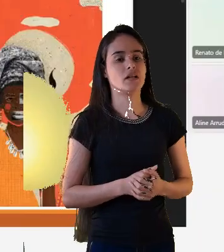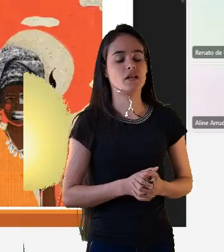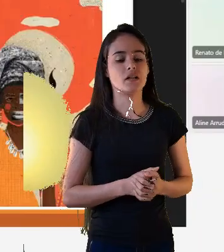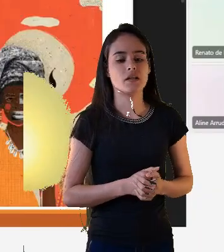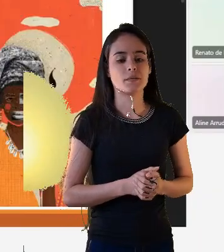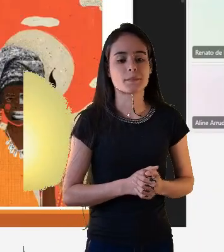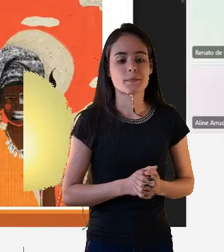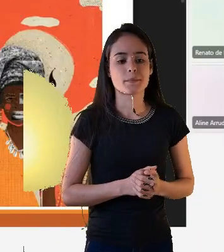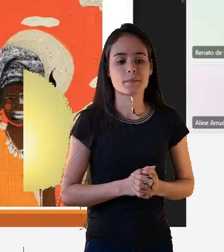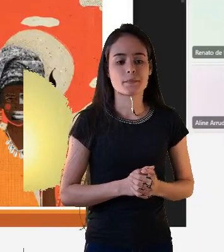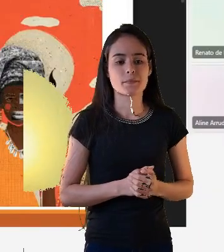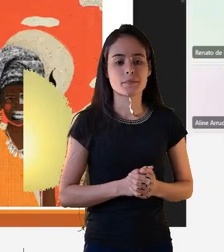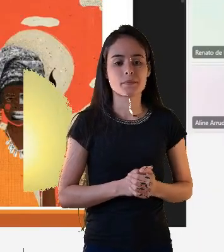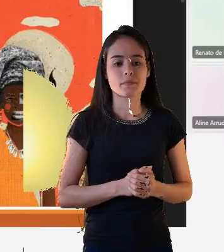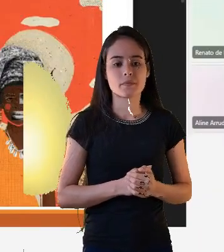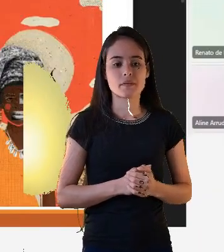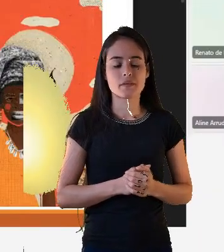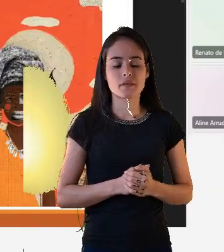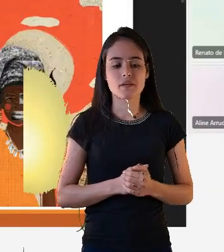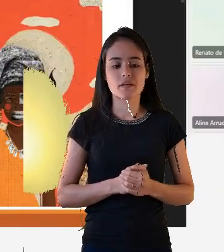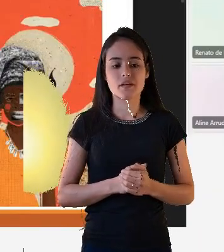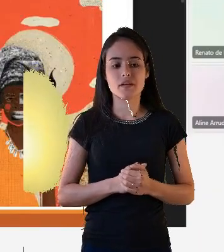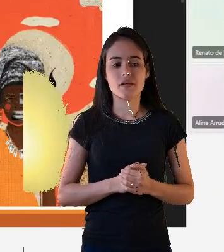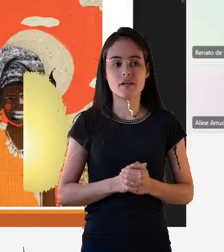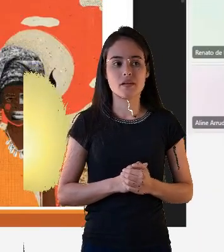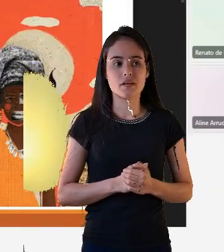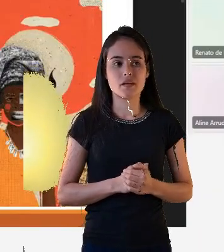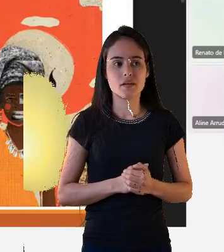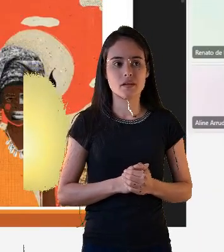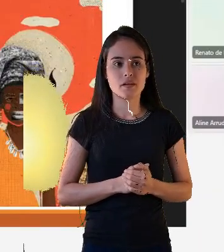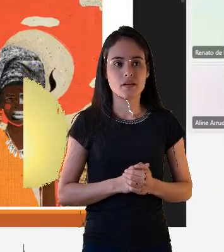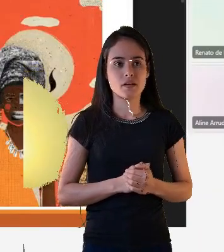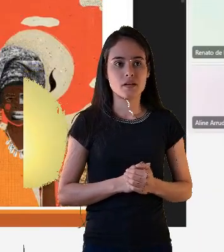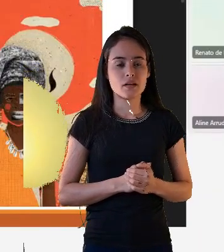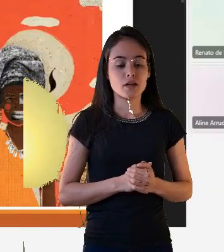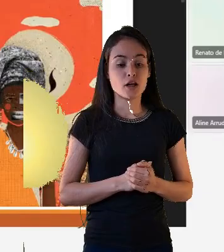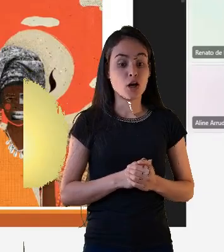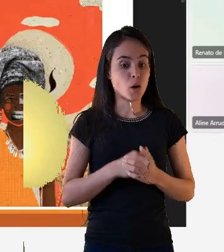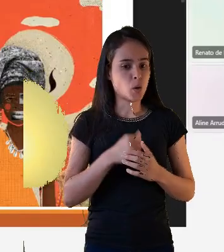estrategista e ela lutou pela liberdade até o fim, né?